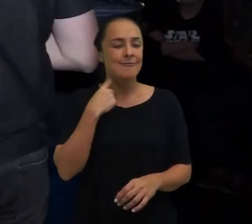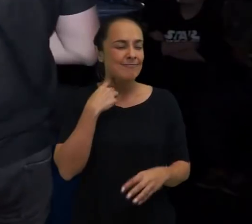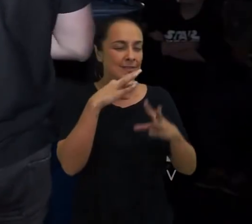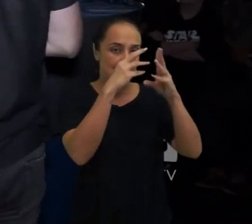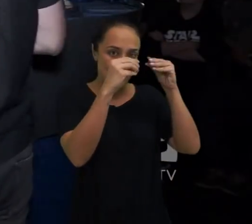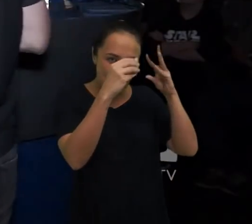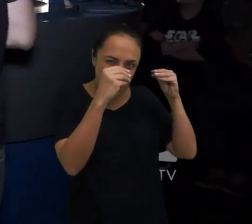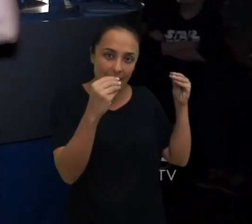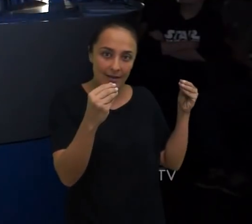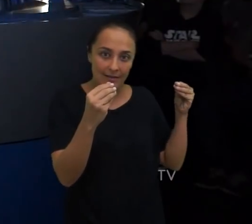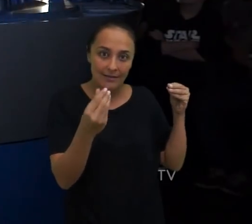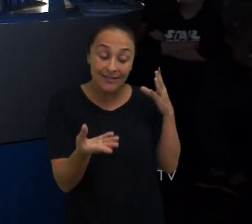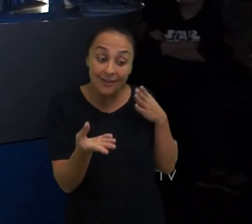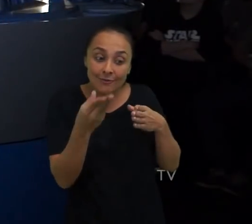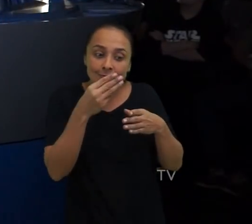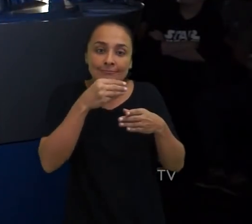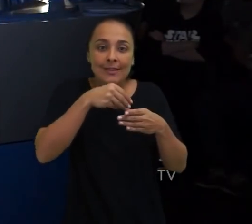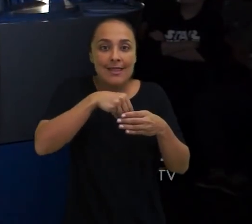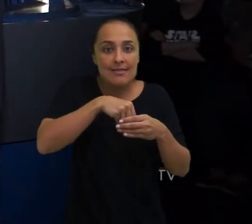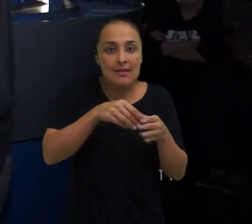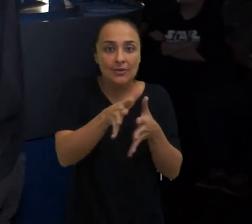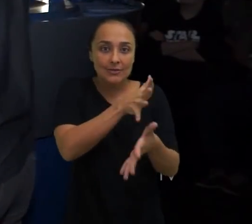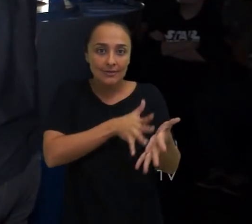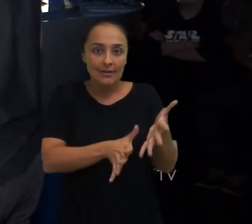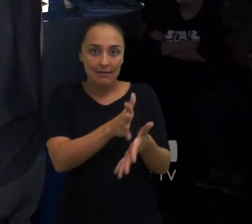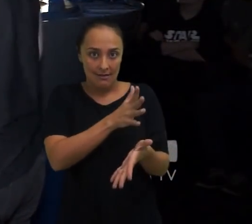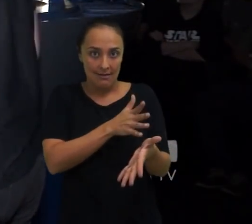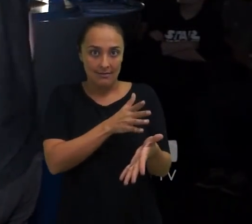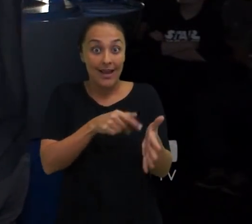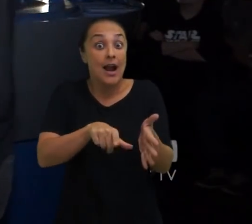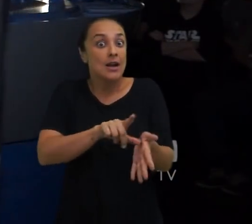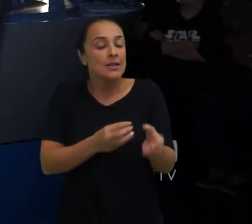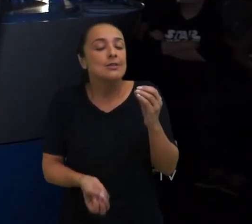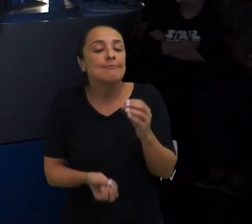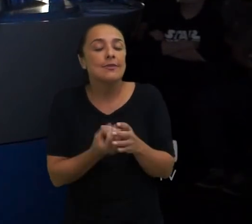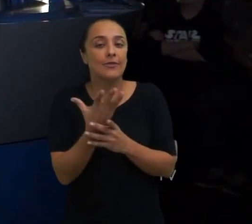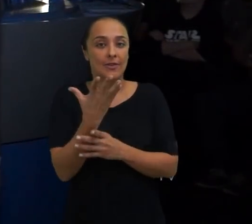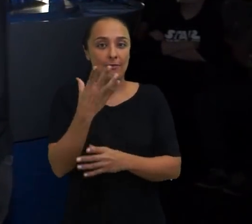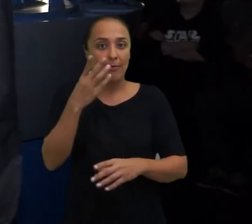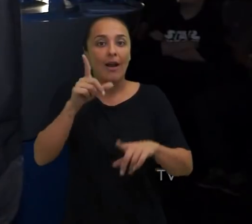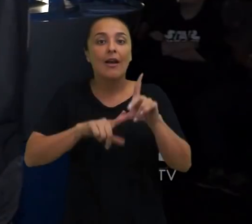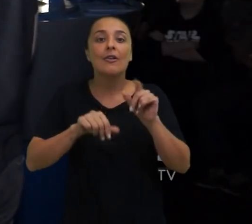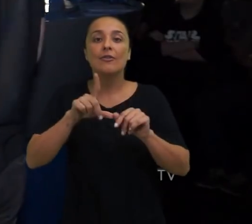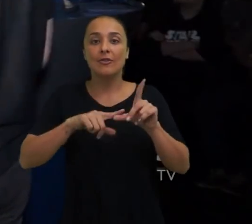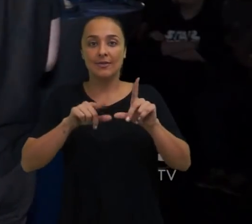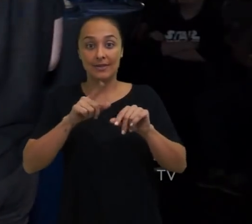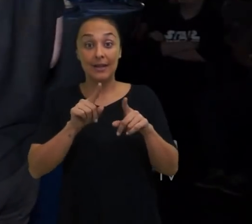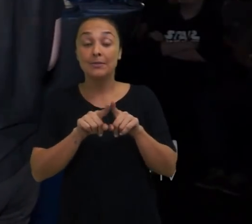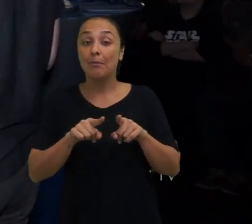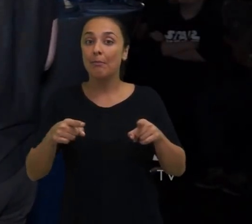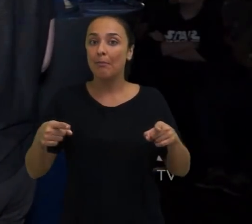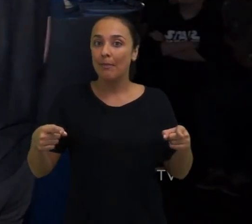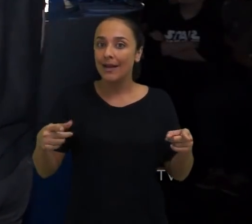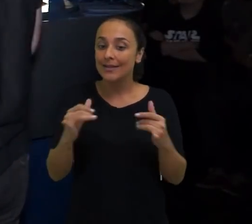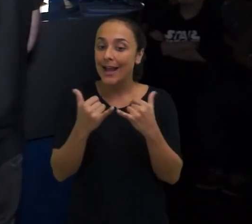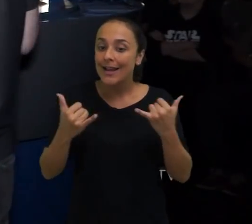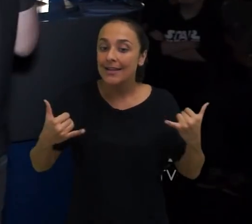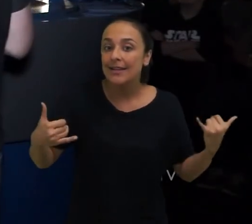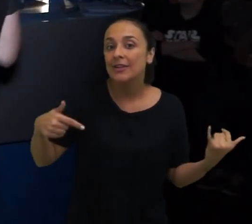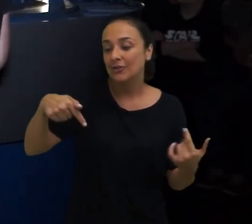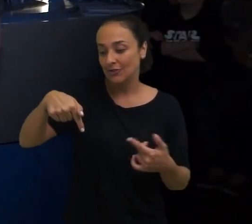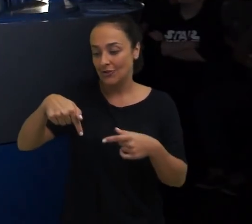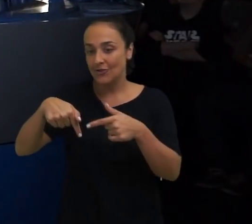tá? E jogou esse material para fora da galáxia, destruiu as nuvens que iam formar estrelas